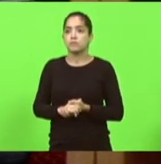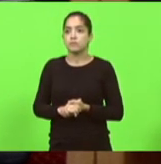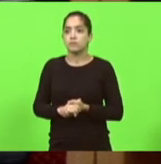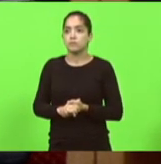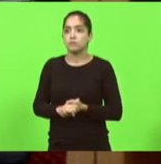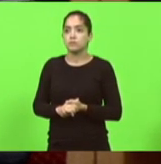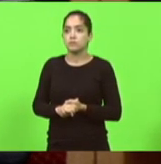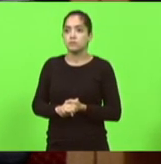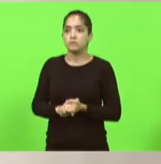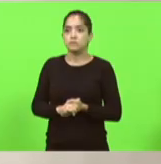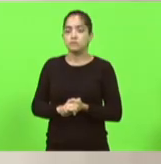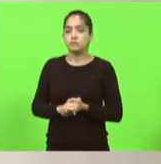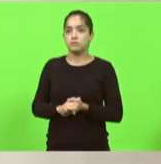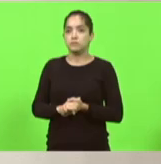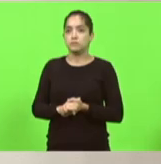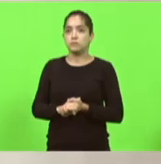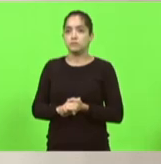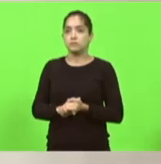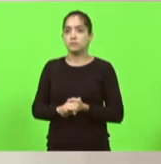Bem,